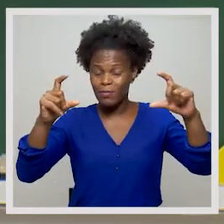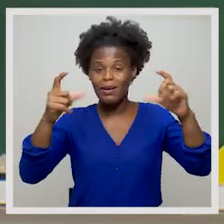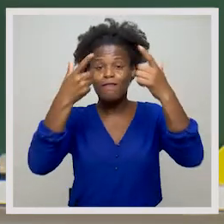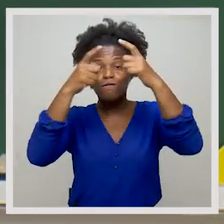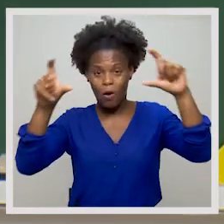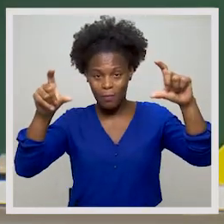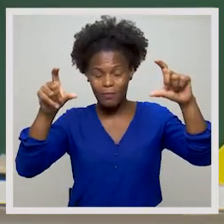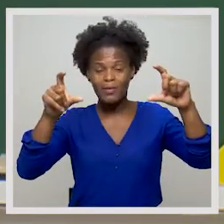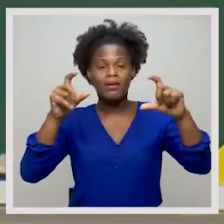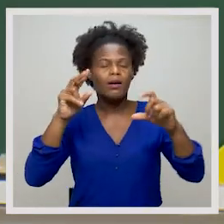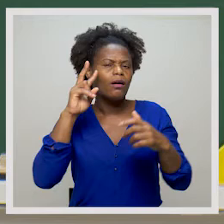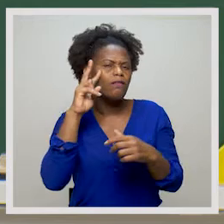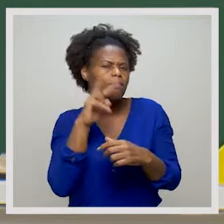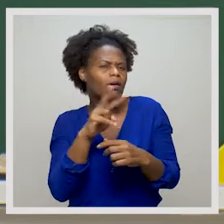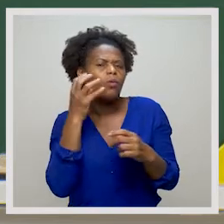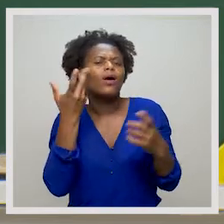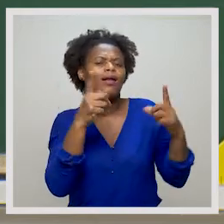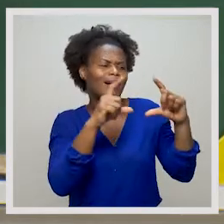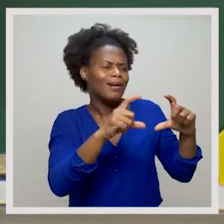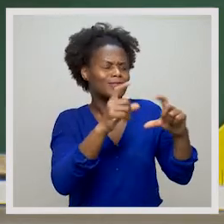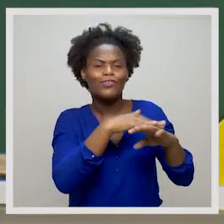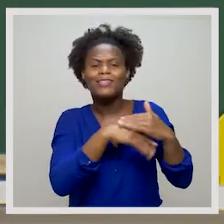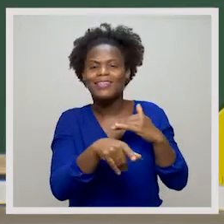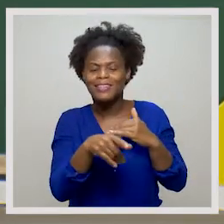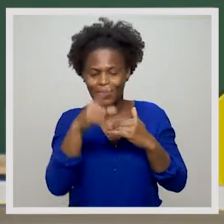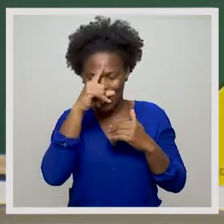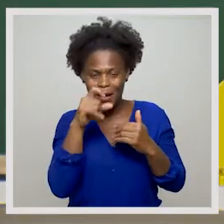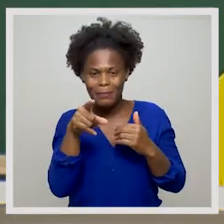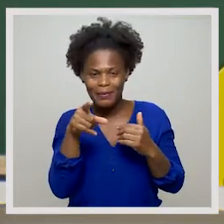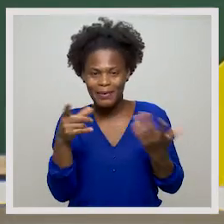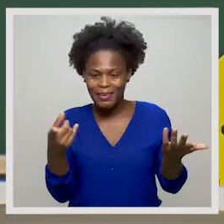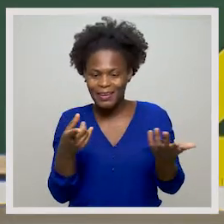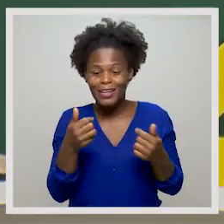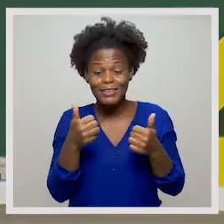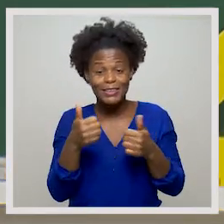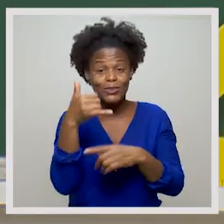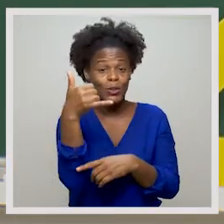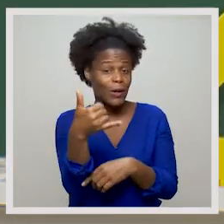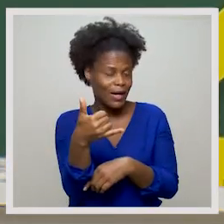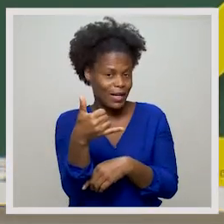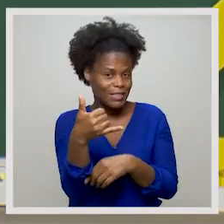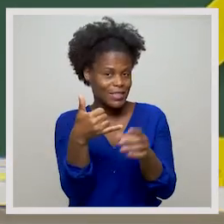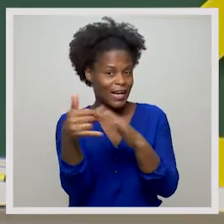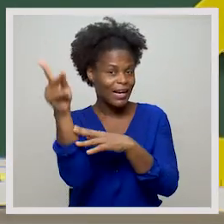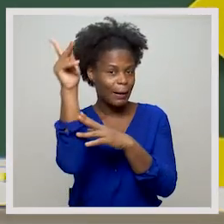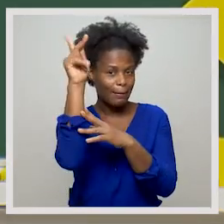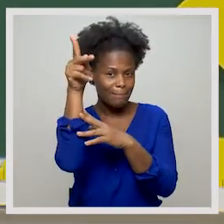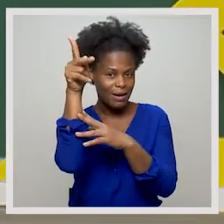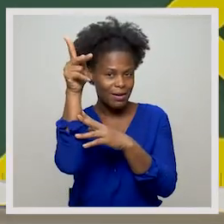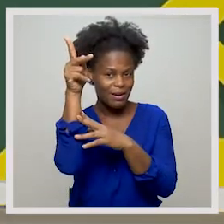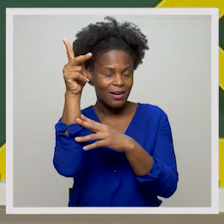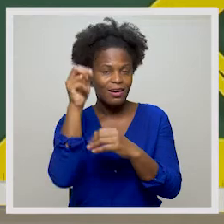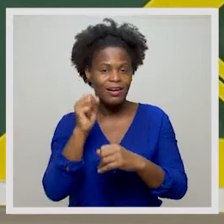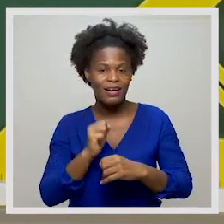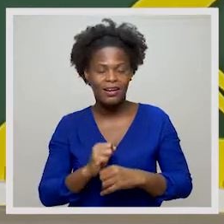determinar as classes? Isso mesmo. Qual é a fórmula? Isso. 2 elevado a k